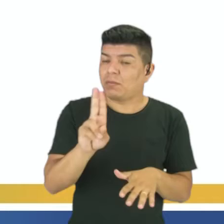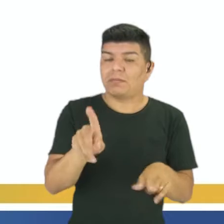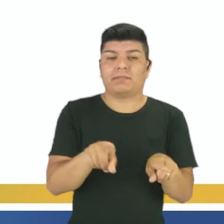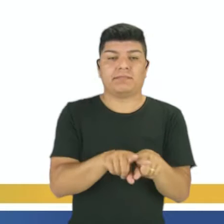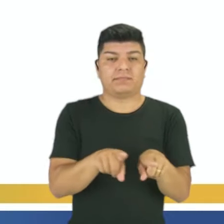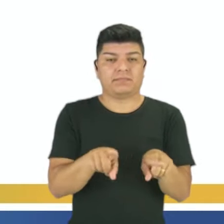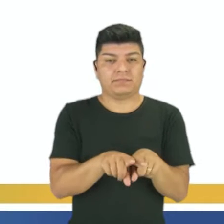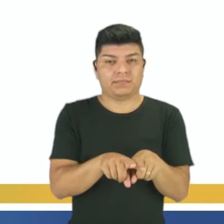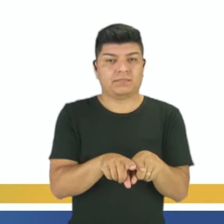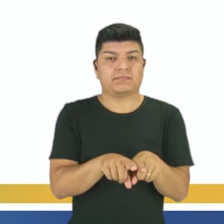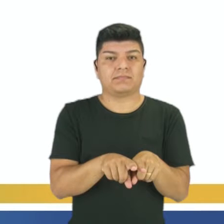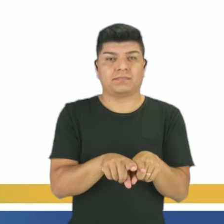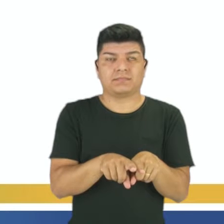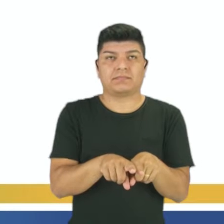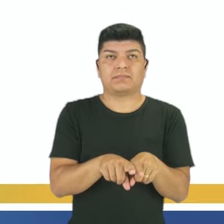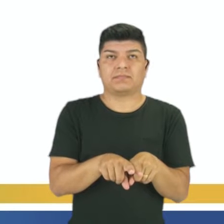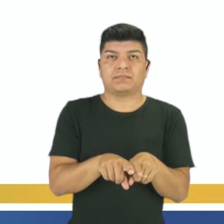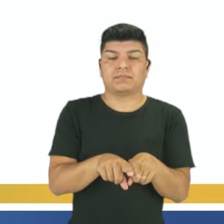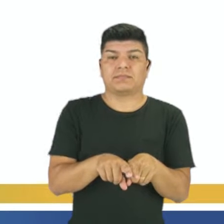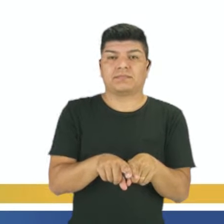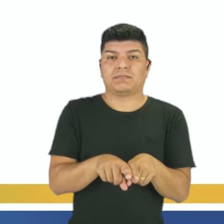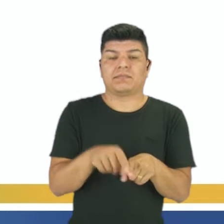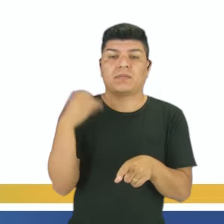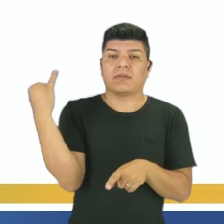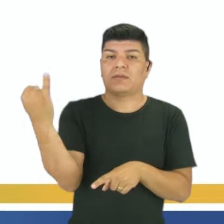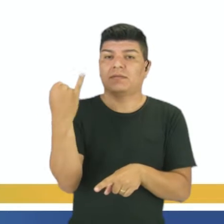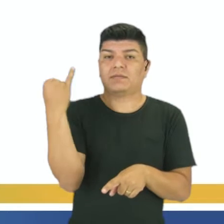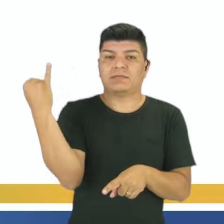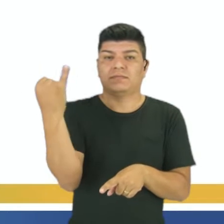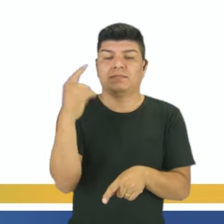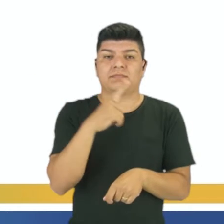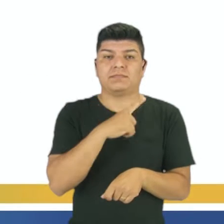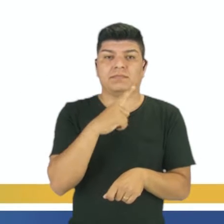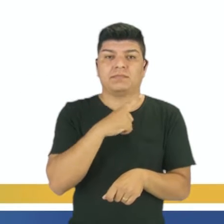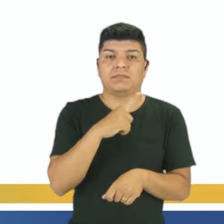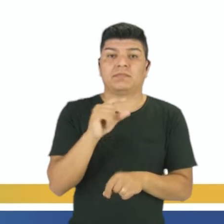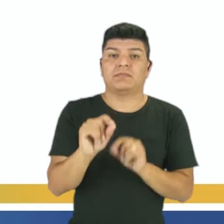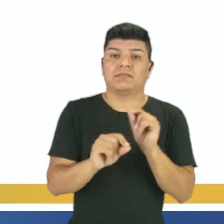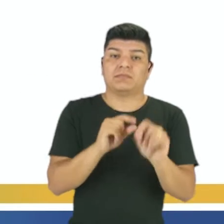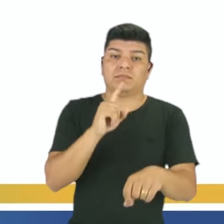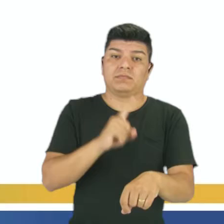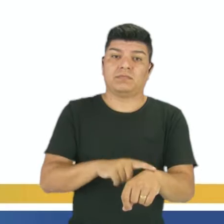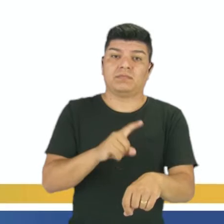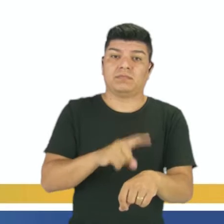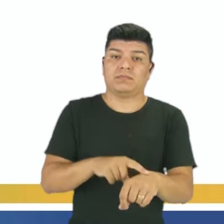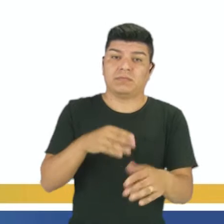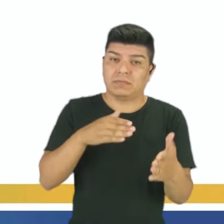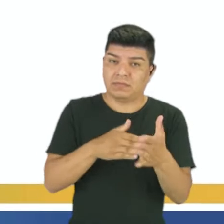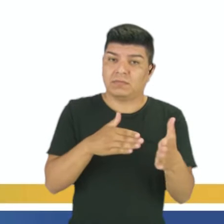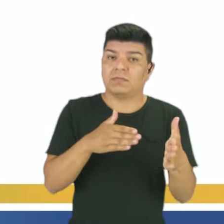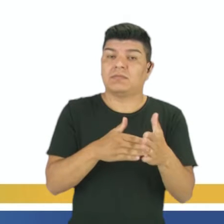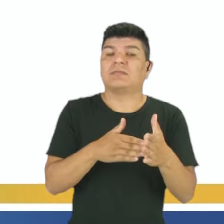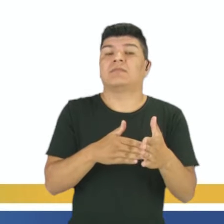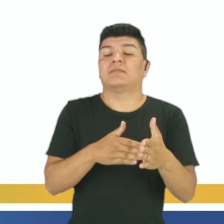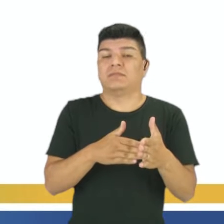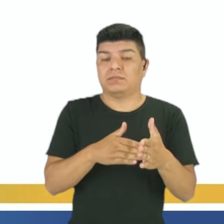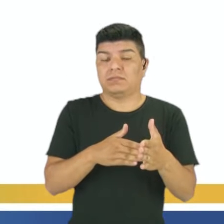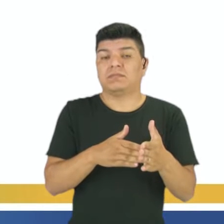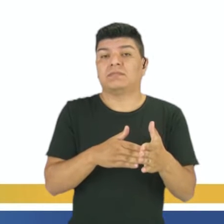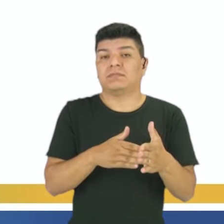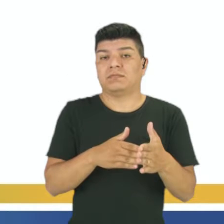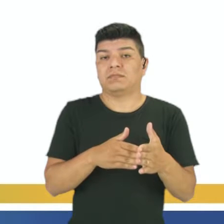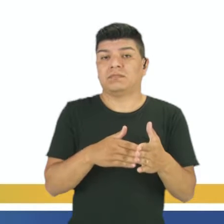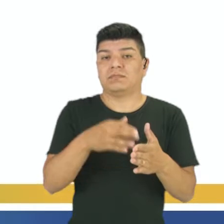nomeados, tá? E o que é muito importante, ter um espaço e um tempo limitados e